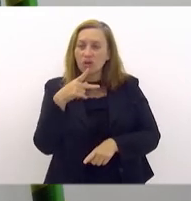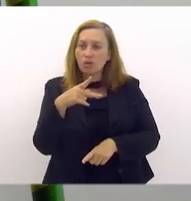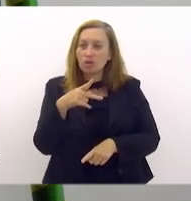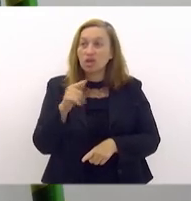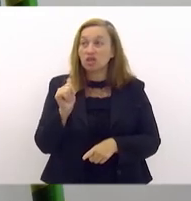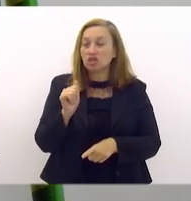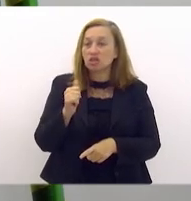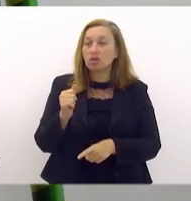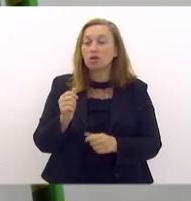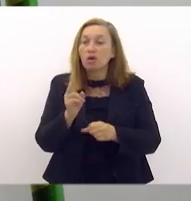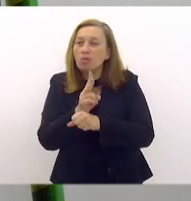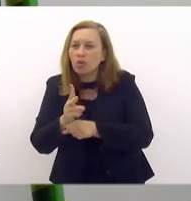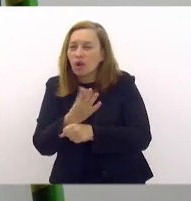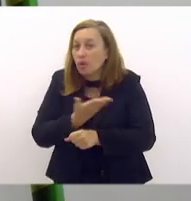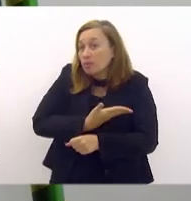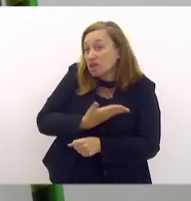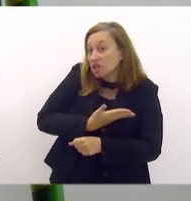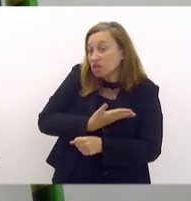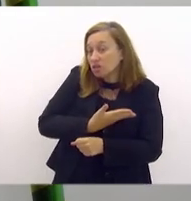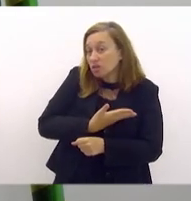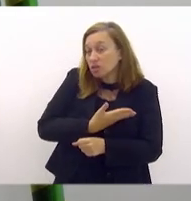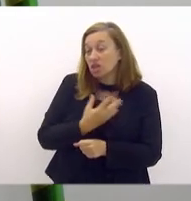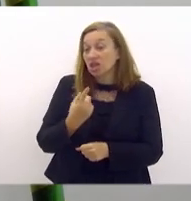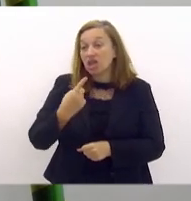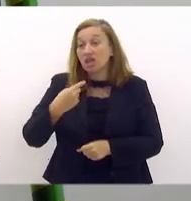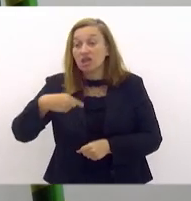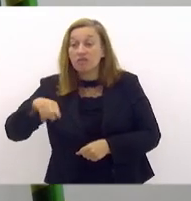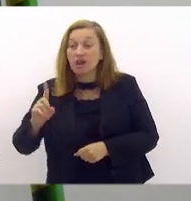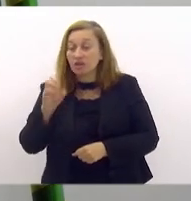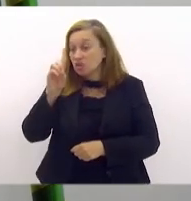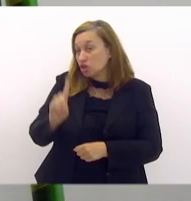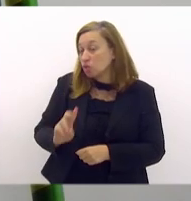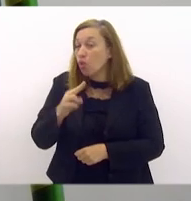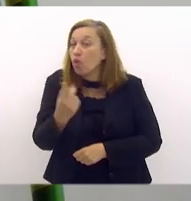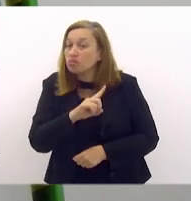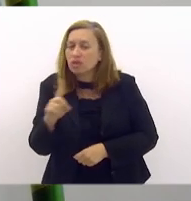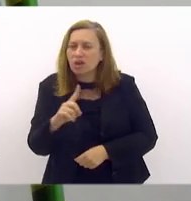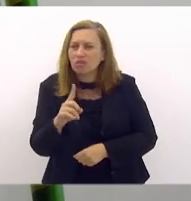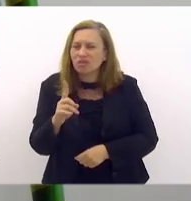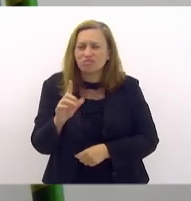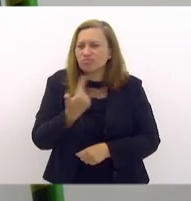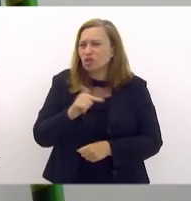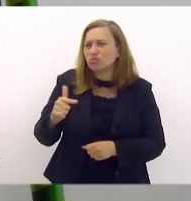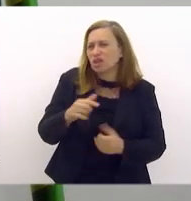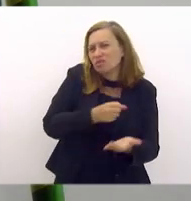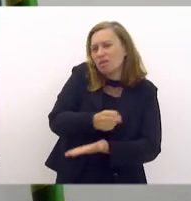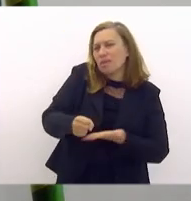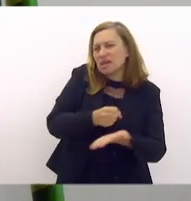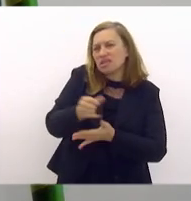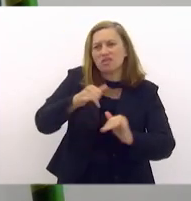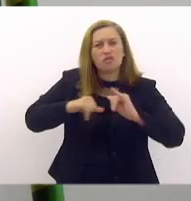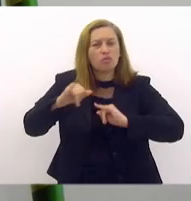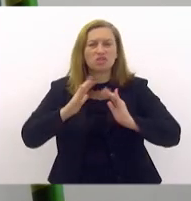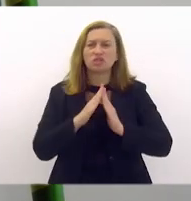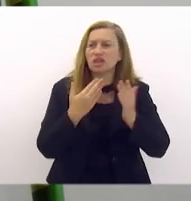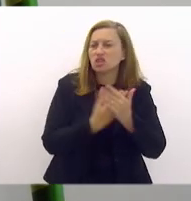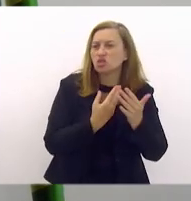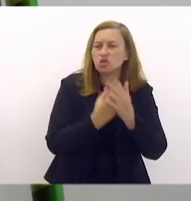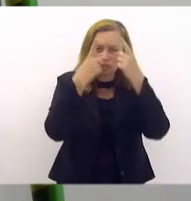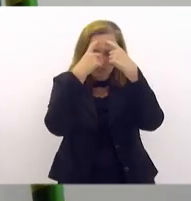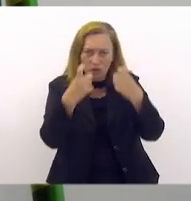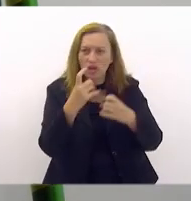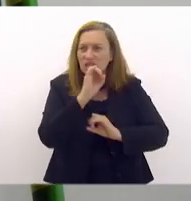procurando uma amiguinha de colégio, que às vezes vai ou não na diretora, em um professor, e a gente não tem essa base de dados em colégio sobre violência